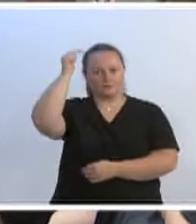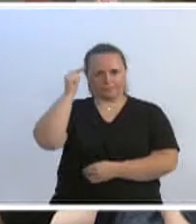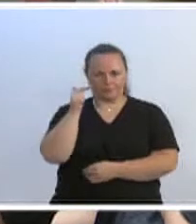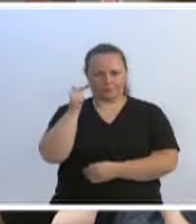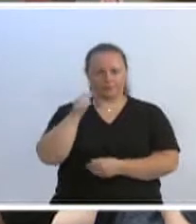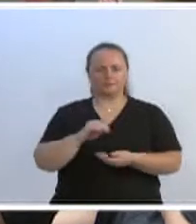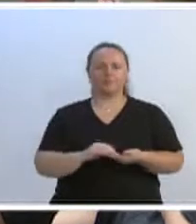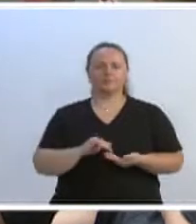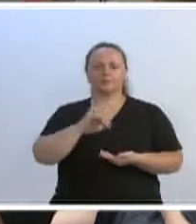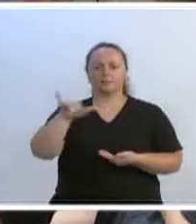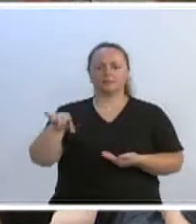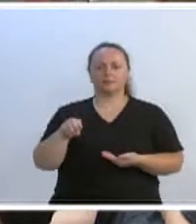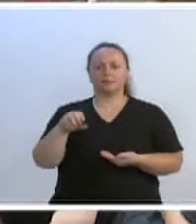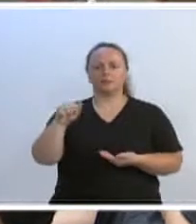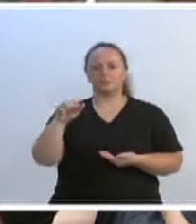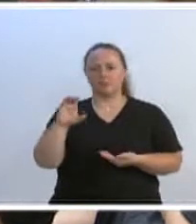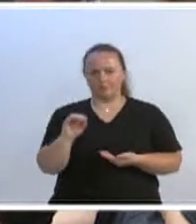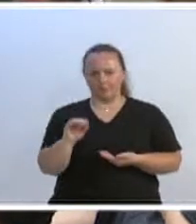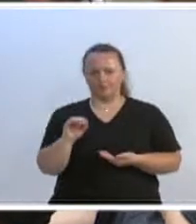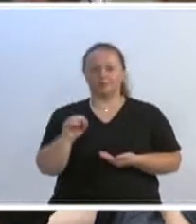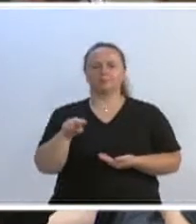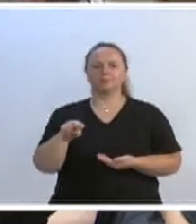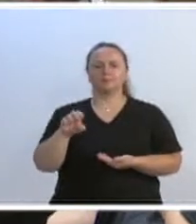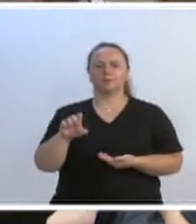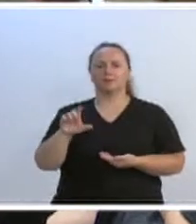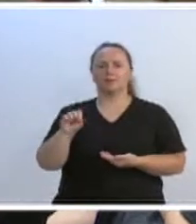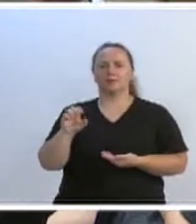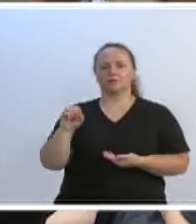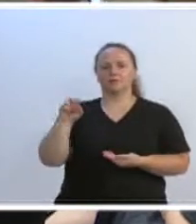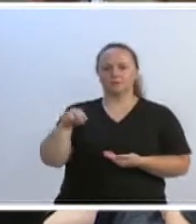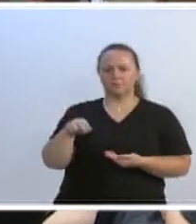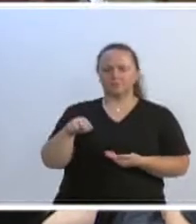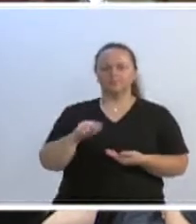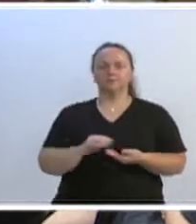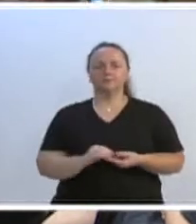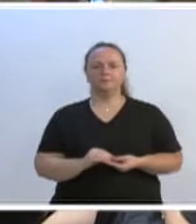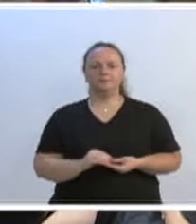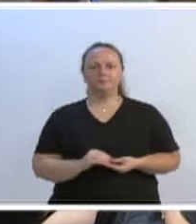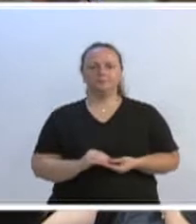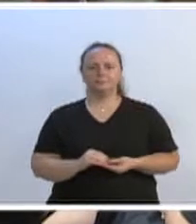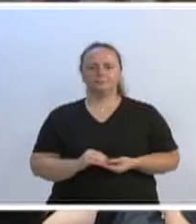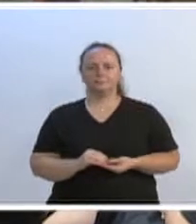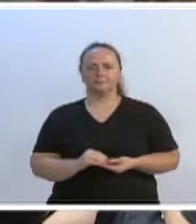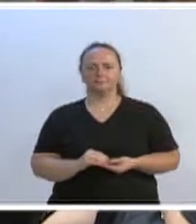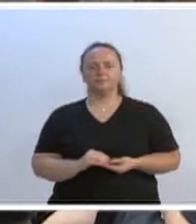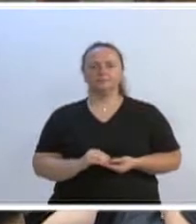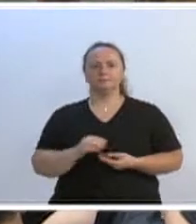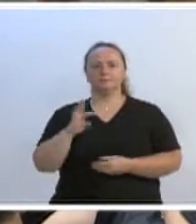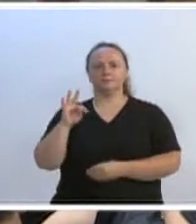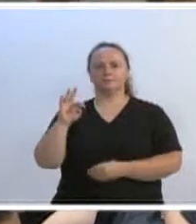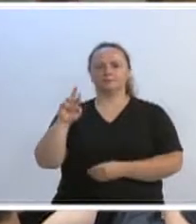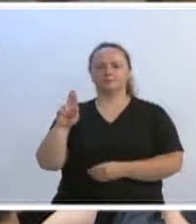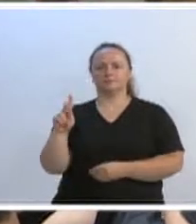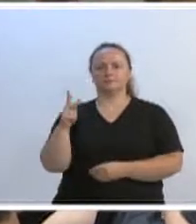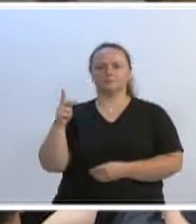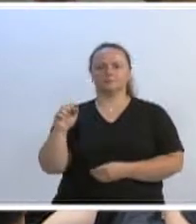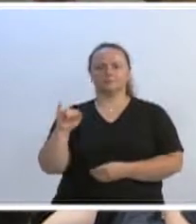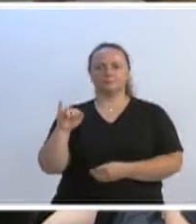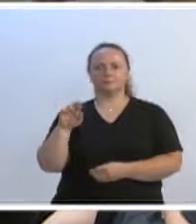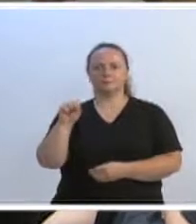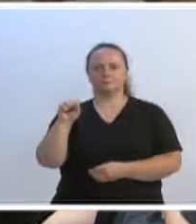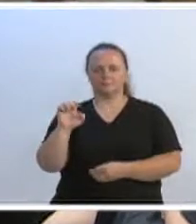pessoa, Darlan, presidente da Associação de Amigos do Arquivo Histórico, da professora Sueli, do Marcos, em especial